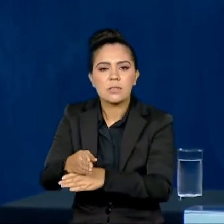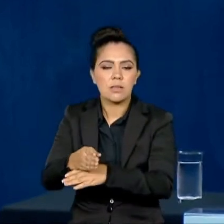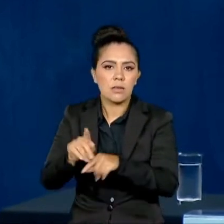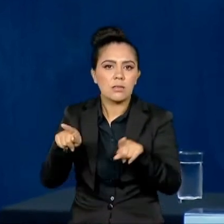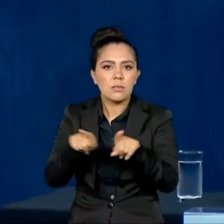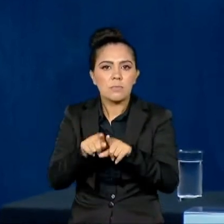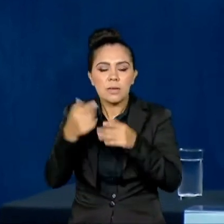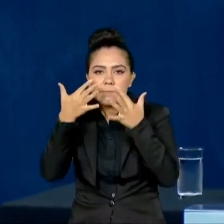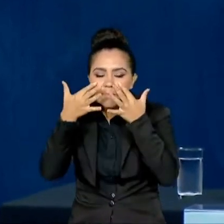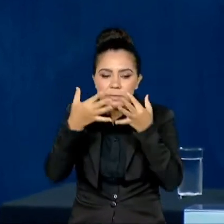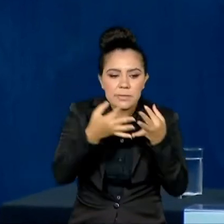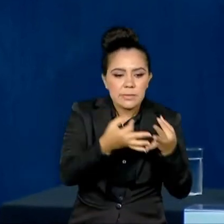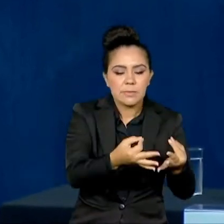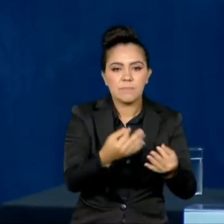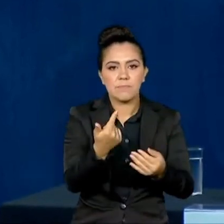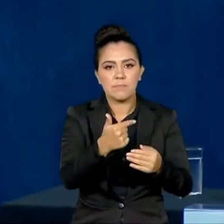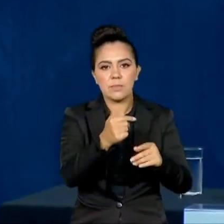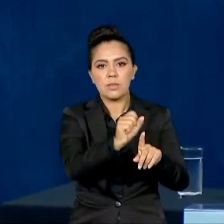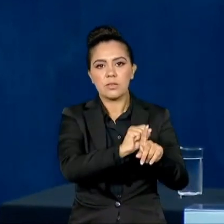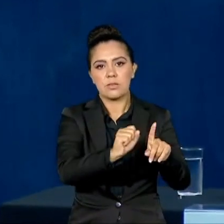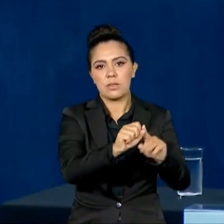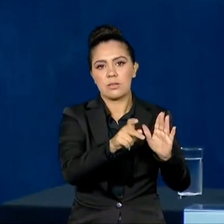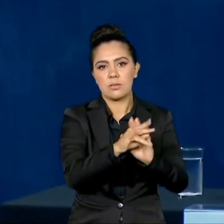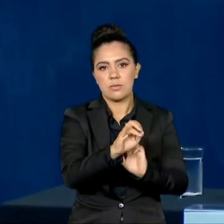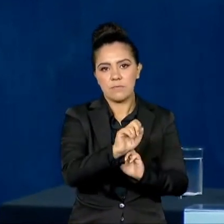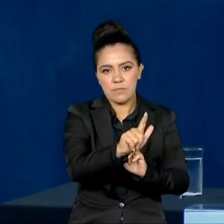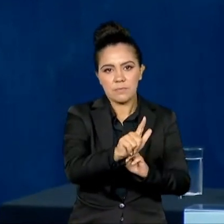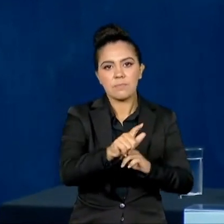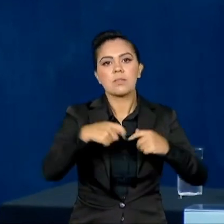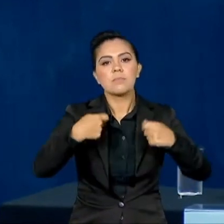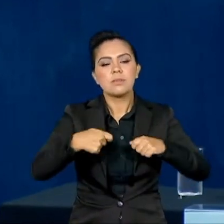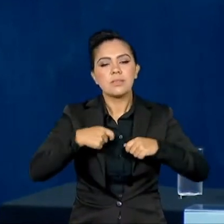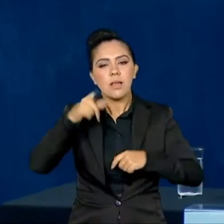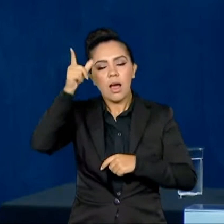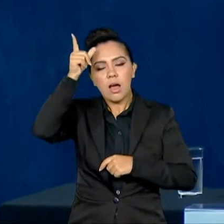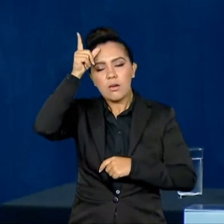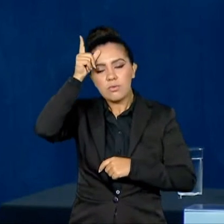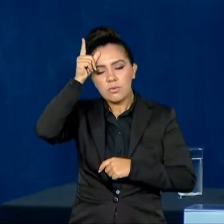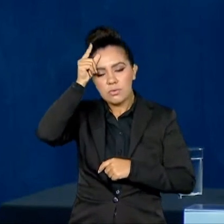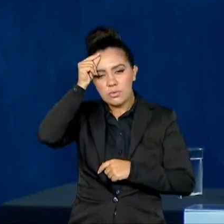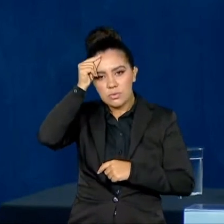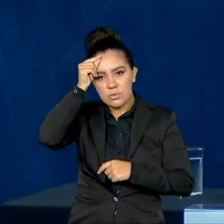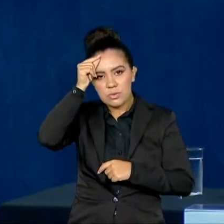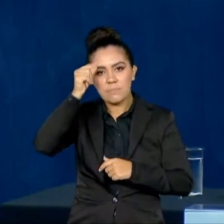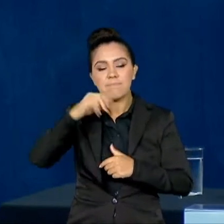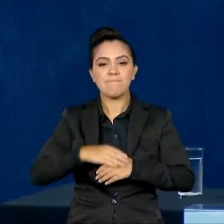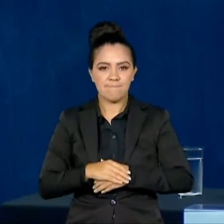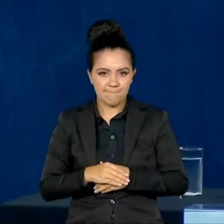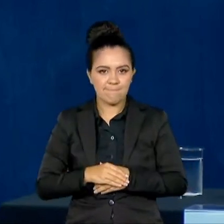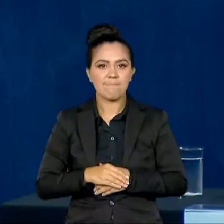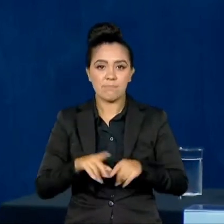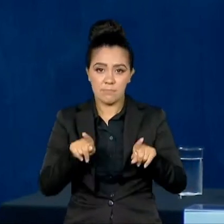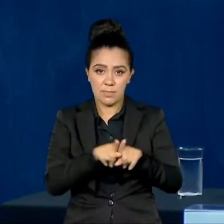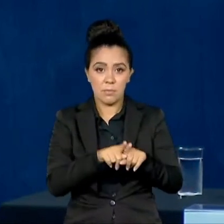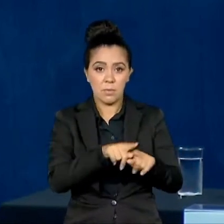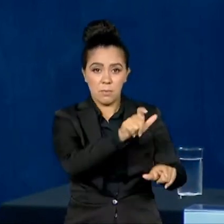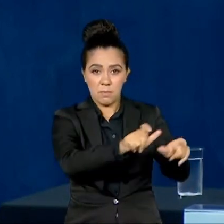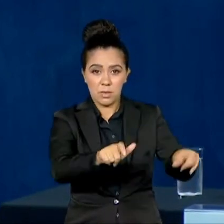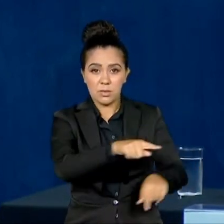da sociedade civil, a fim de que todos encontrem alívio e alento. Esses que tantas vezes